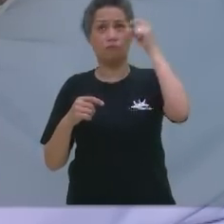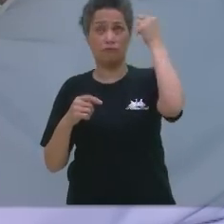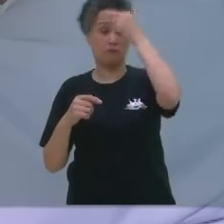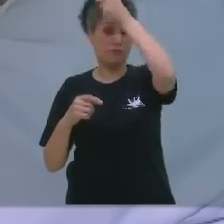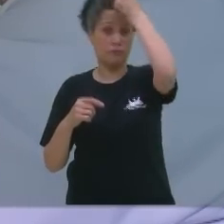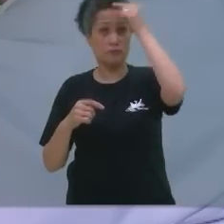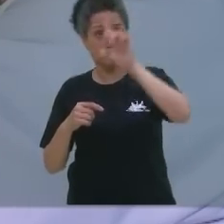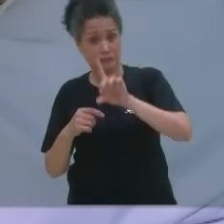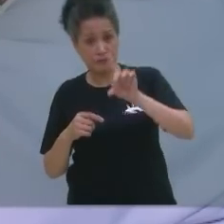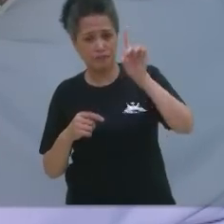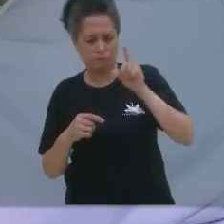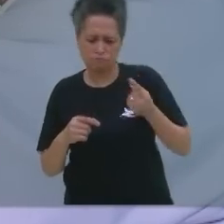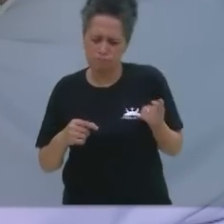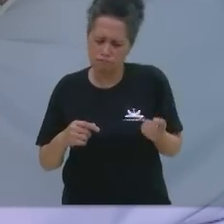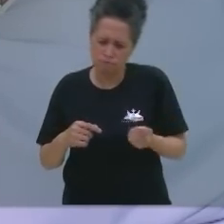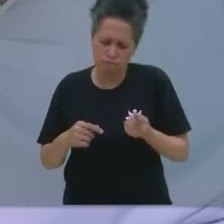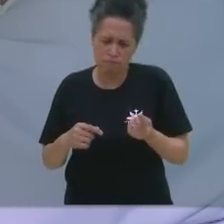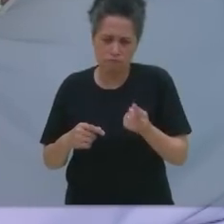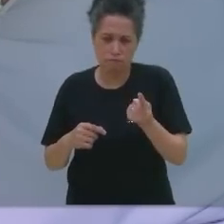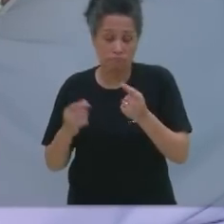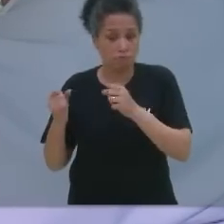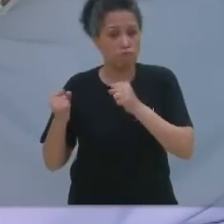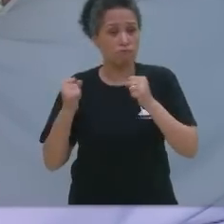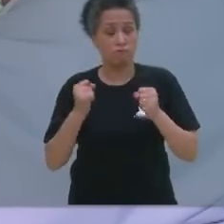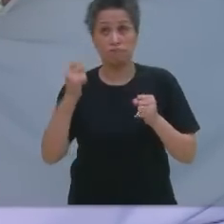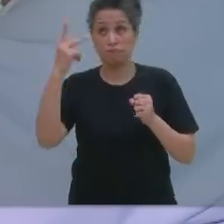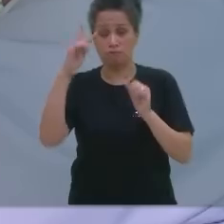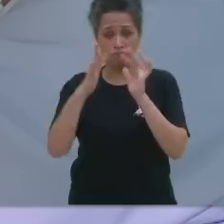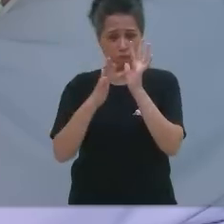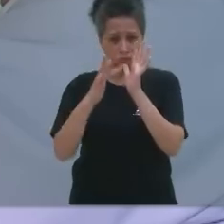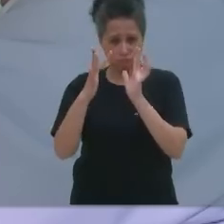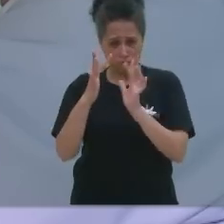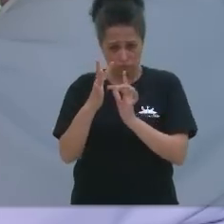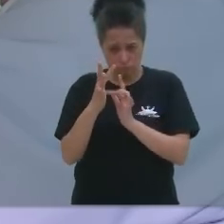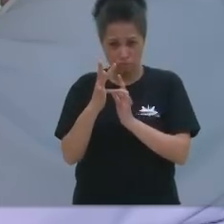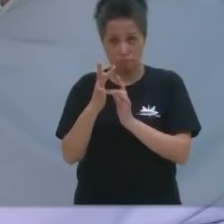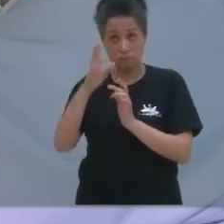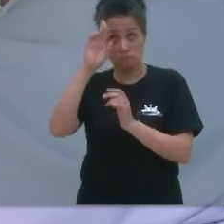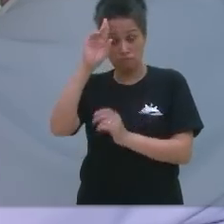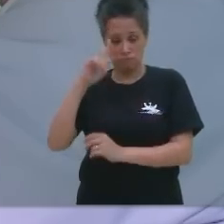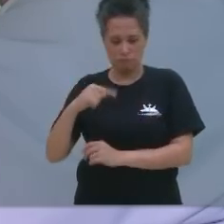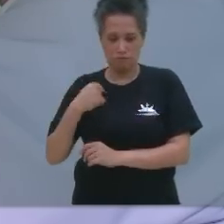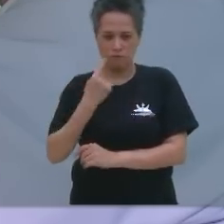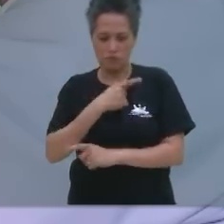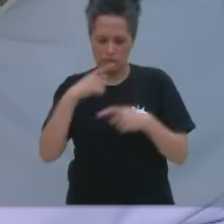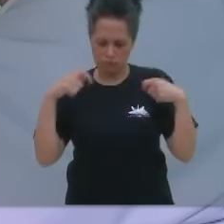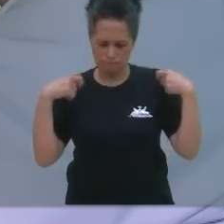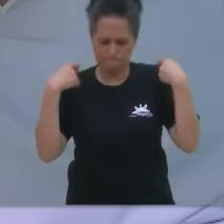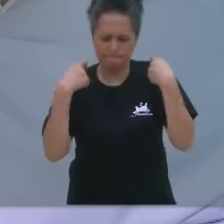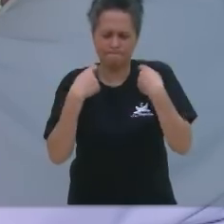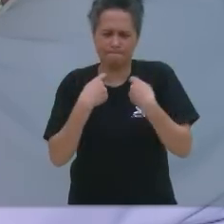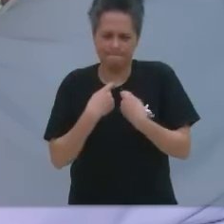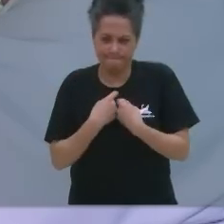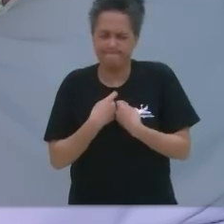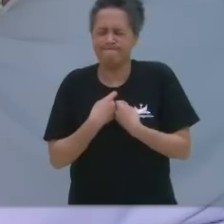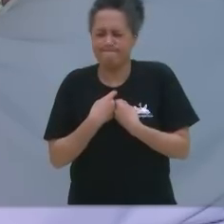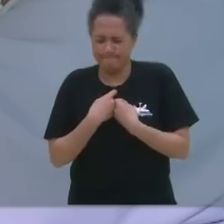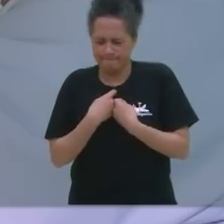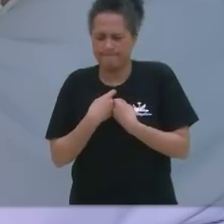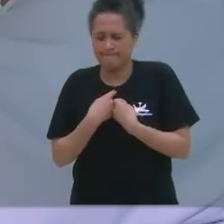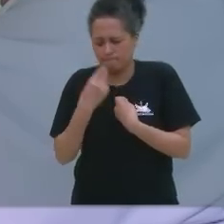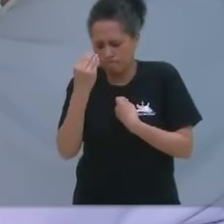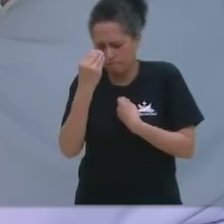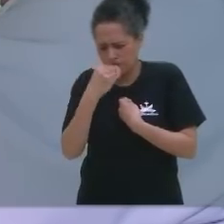Eterno e Todo-Poderoso, por Cristo, Senhor nosso. Revestido de nossa fragilidade, Ele veio a primeira